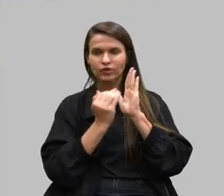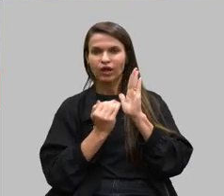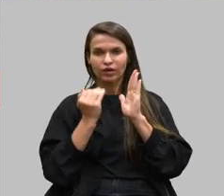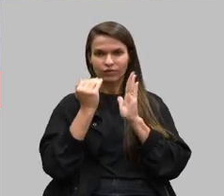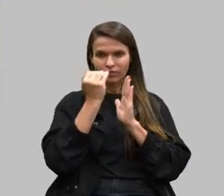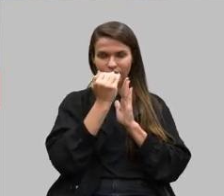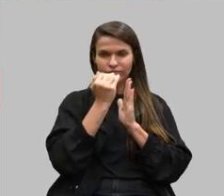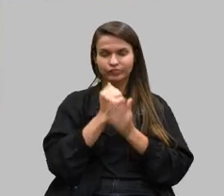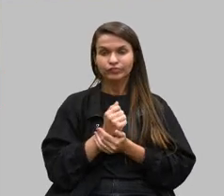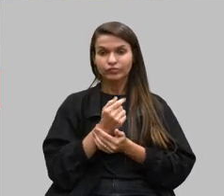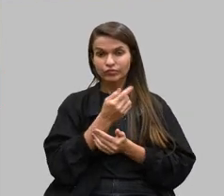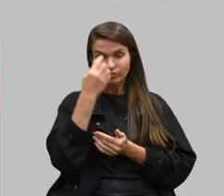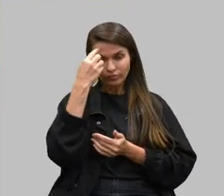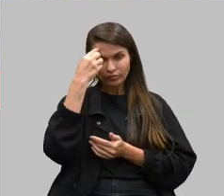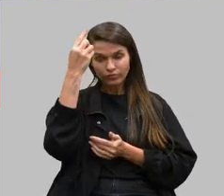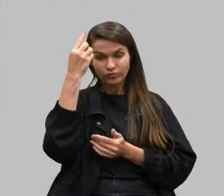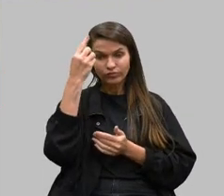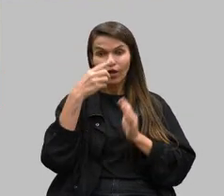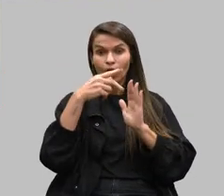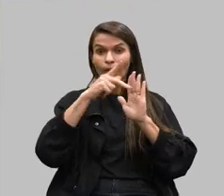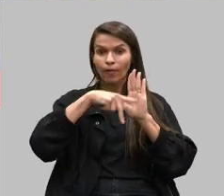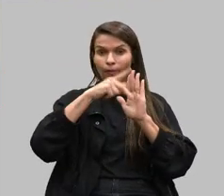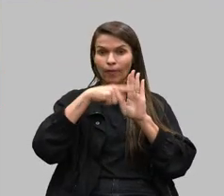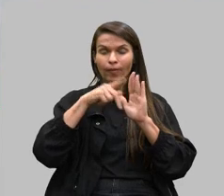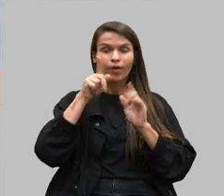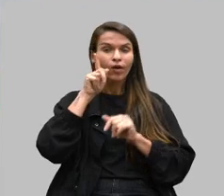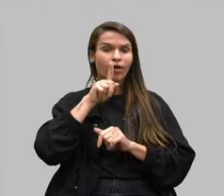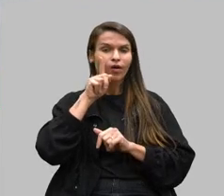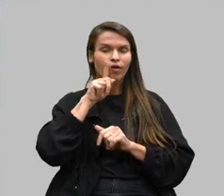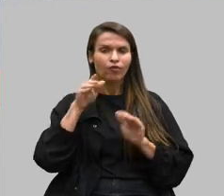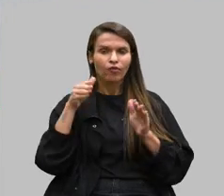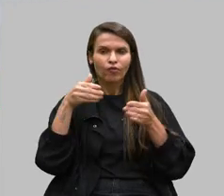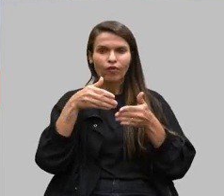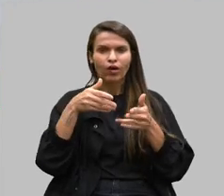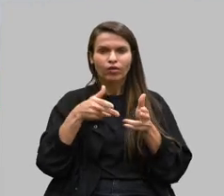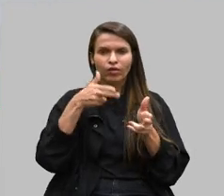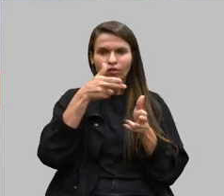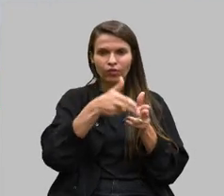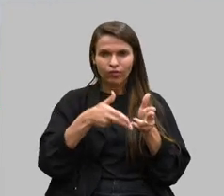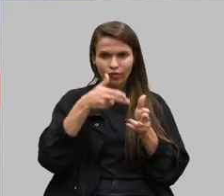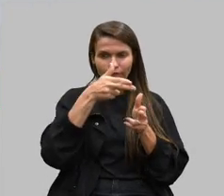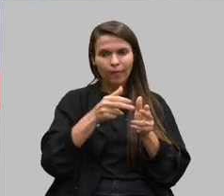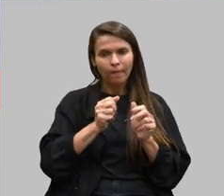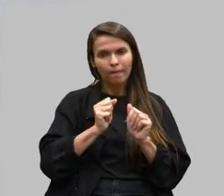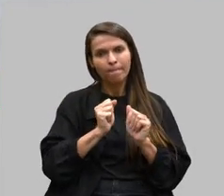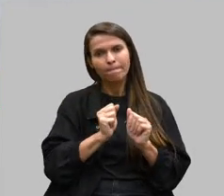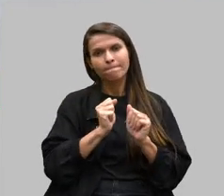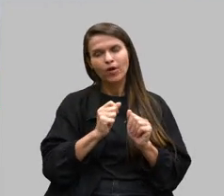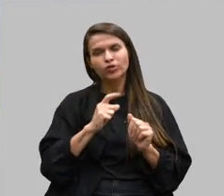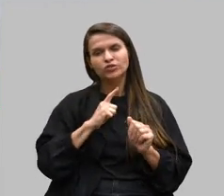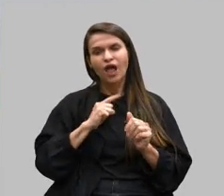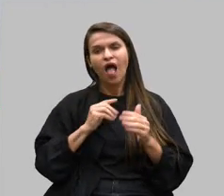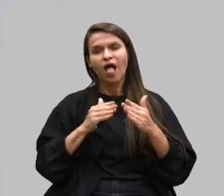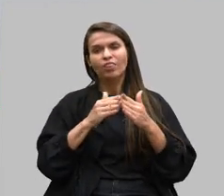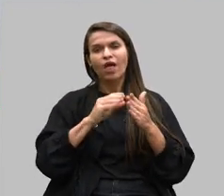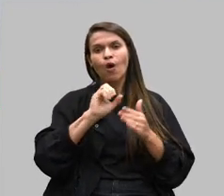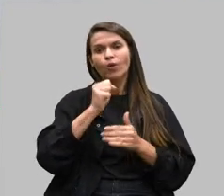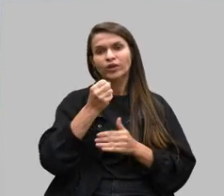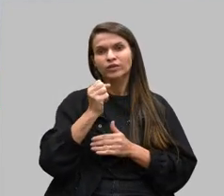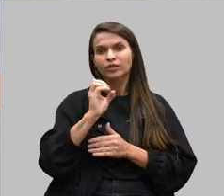ideia o programa americano de fomento à ferrovias pode aportar até 80%